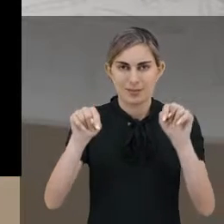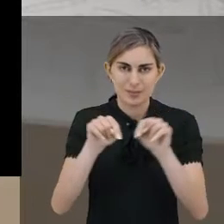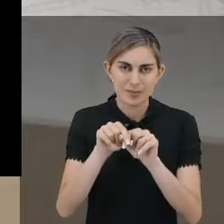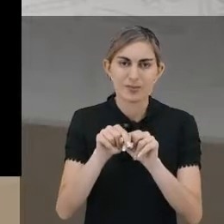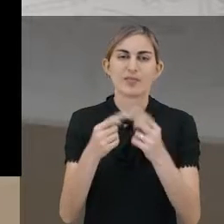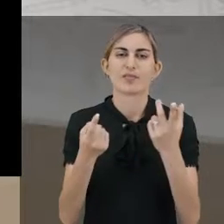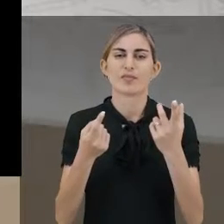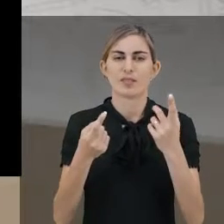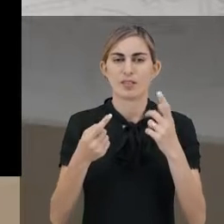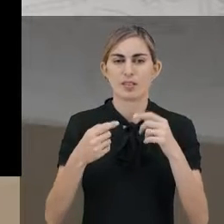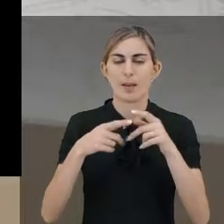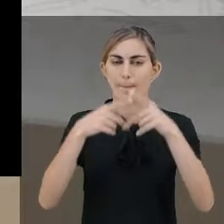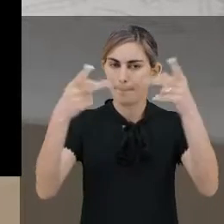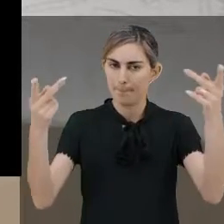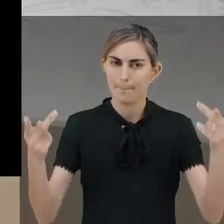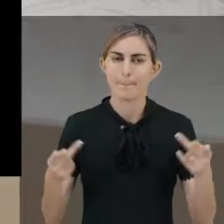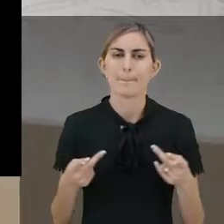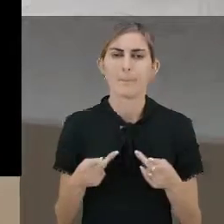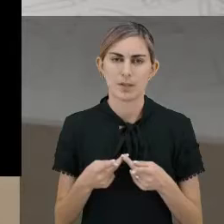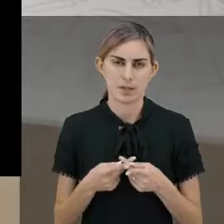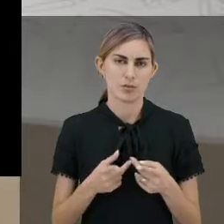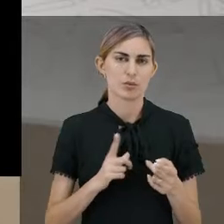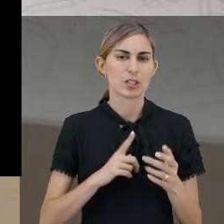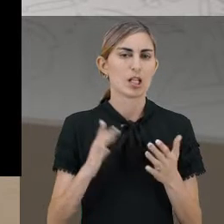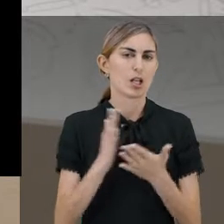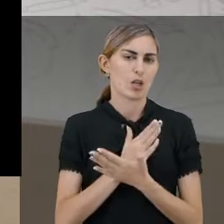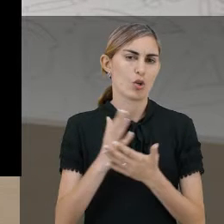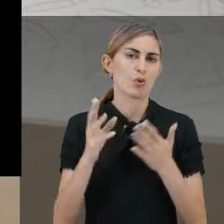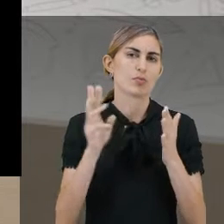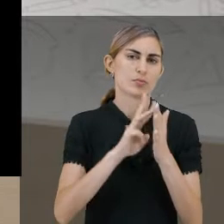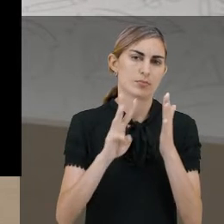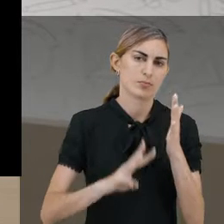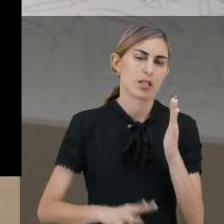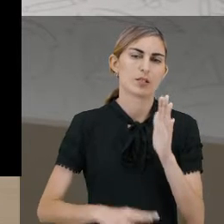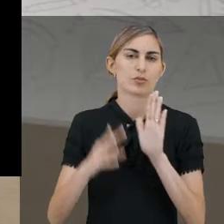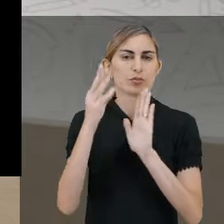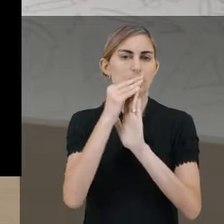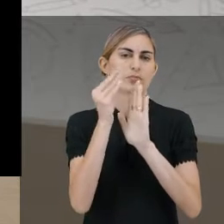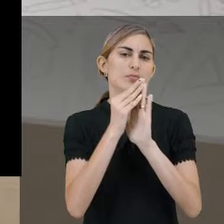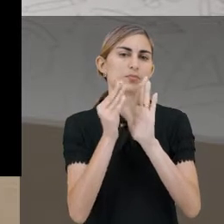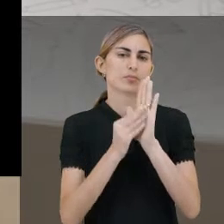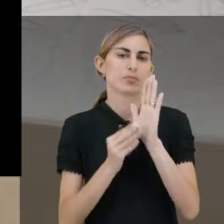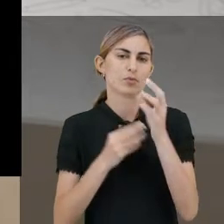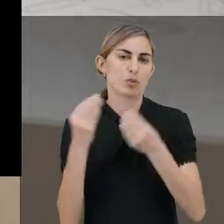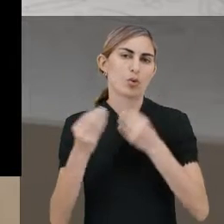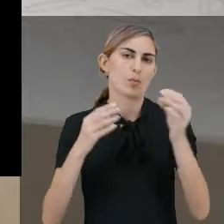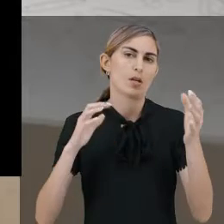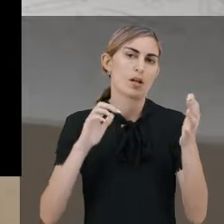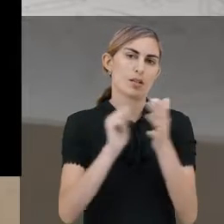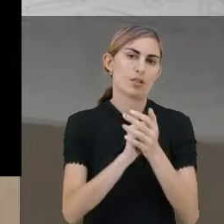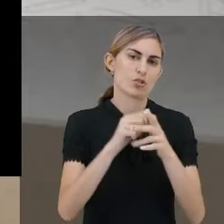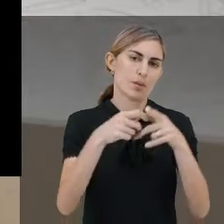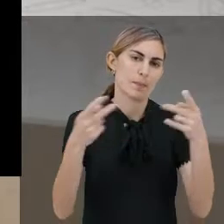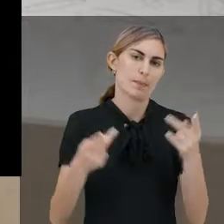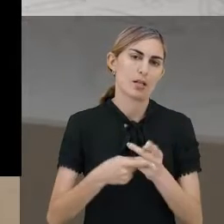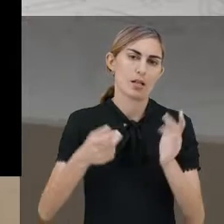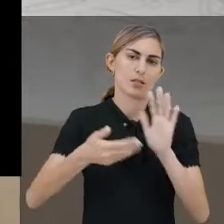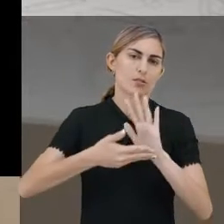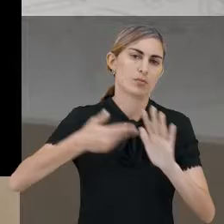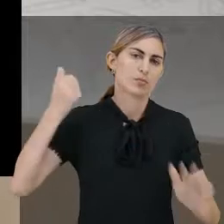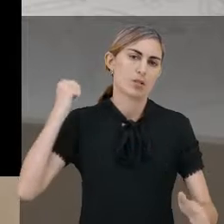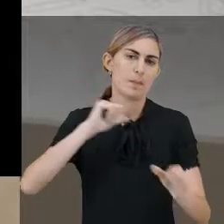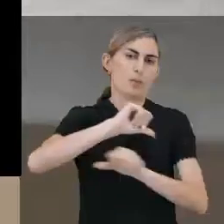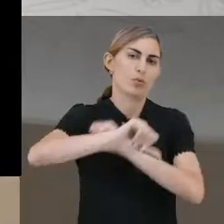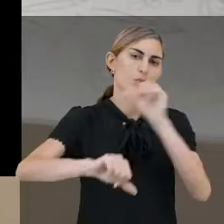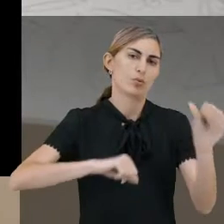e repositório pratos, que vai possuir alguns métodos que serão estabelecidos, como cadastrar prato, remover o